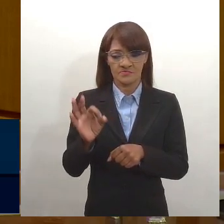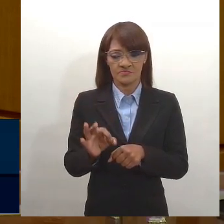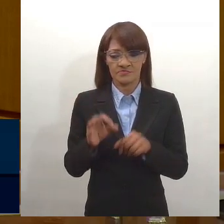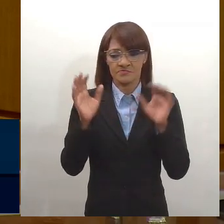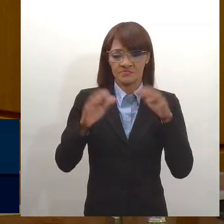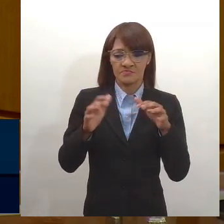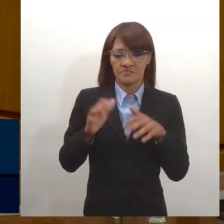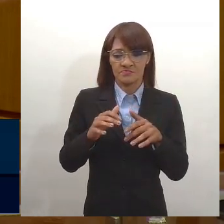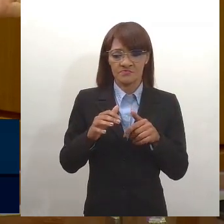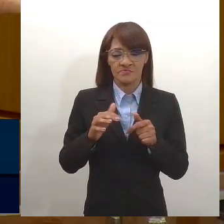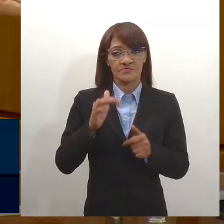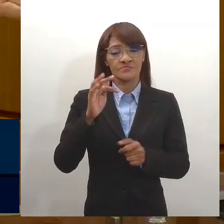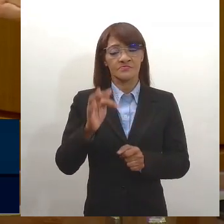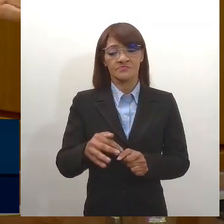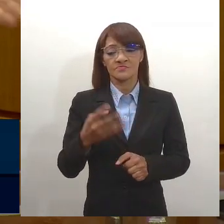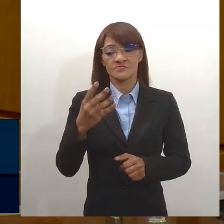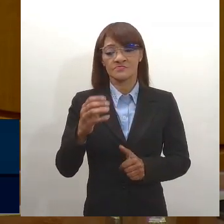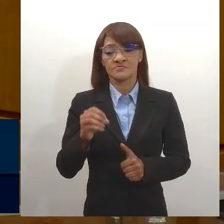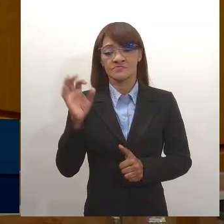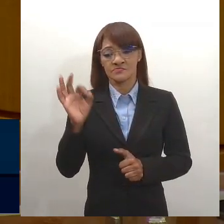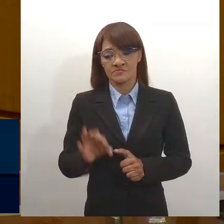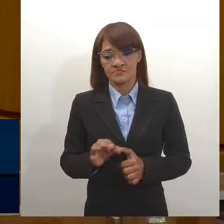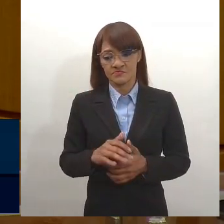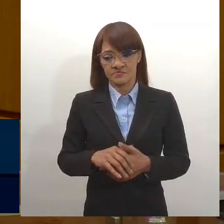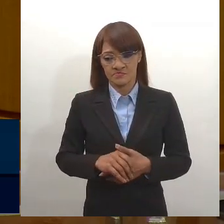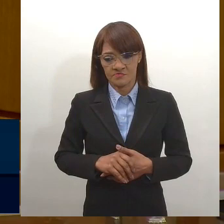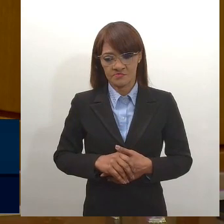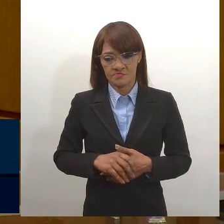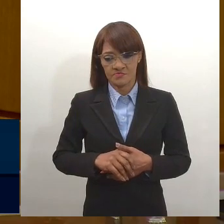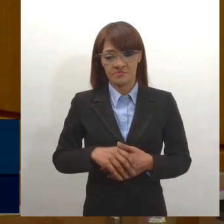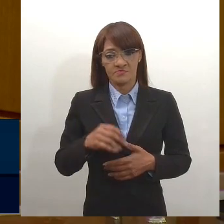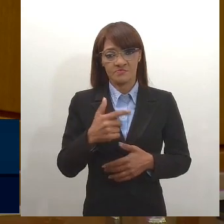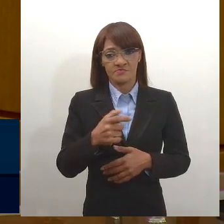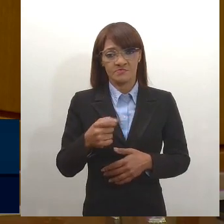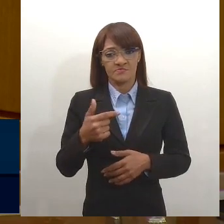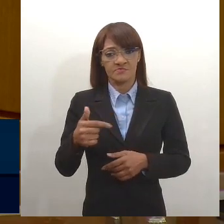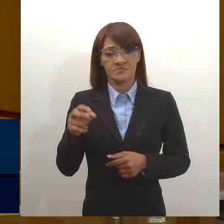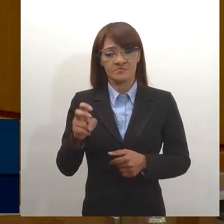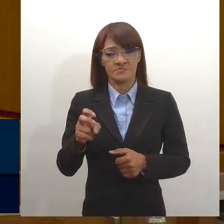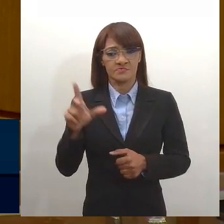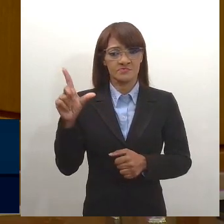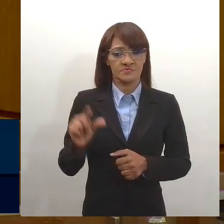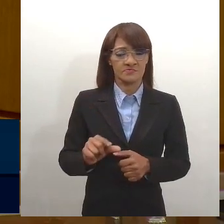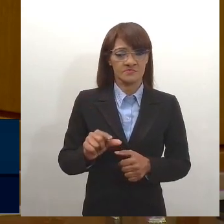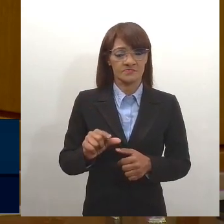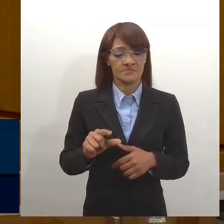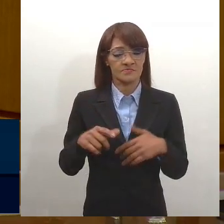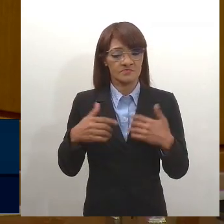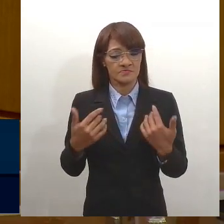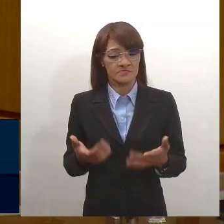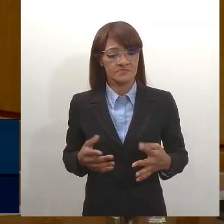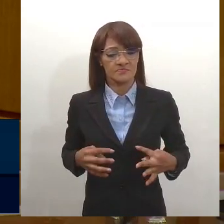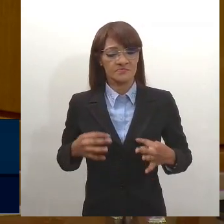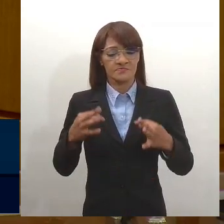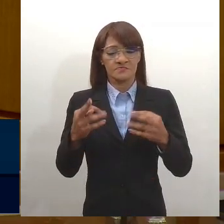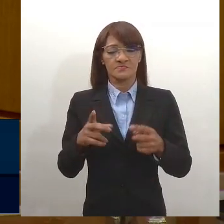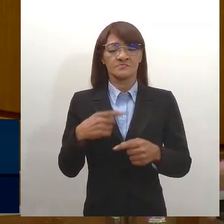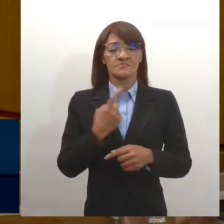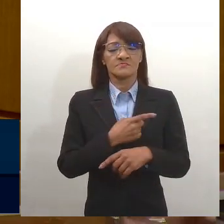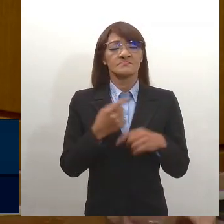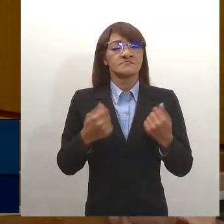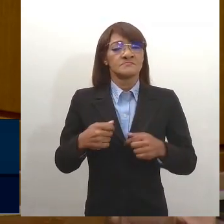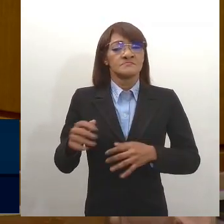e em 2025 ainda muito menos. Portanto, nós temos que estar todos preparados no aspecto dessa questão de